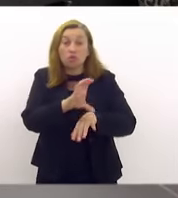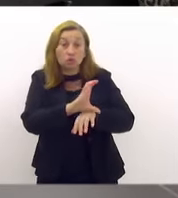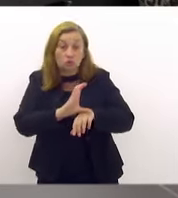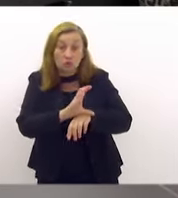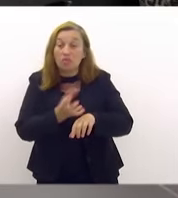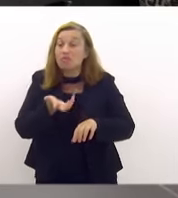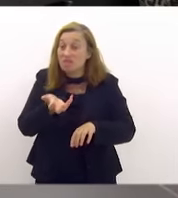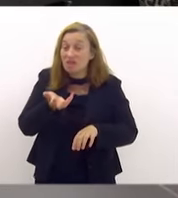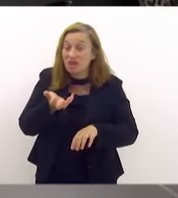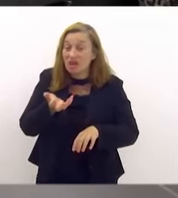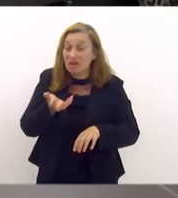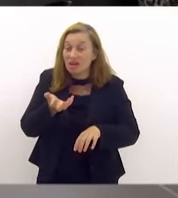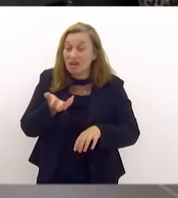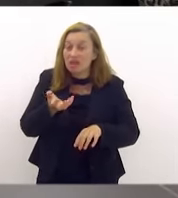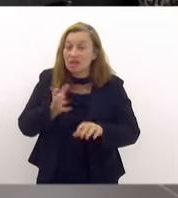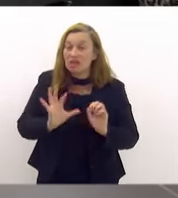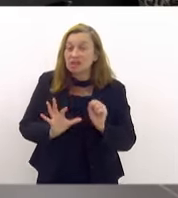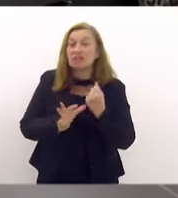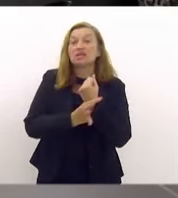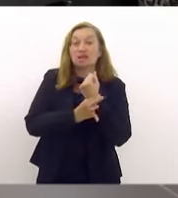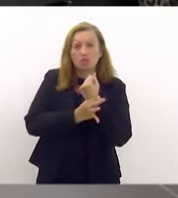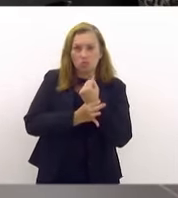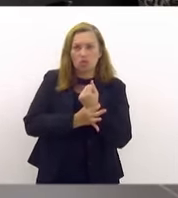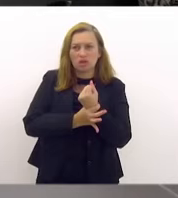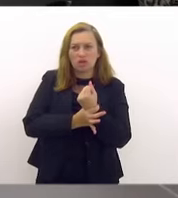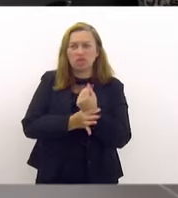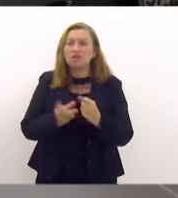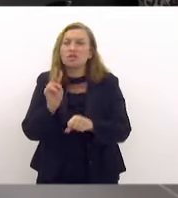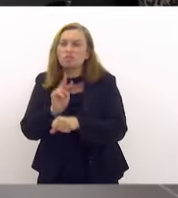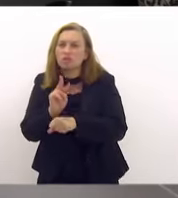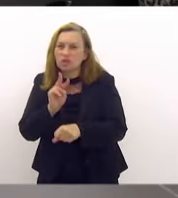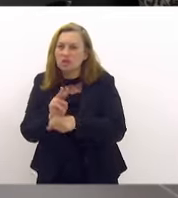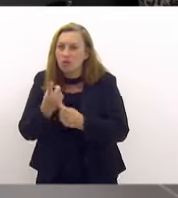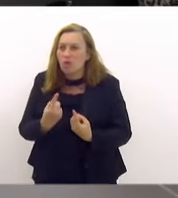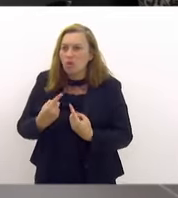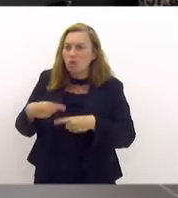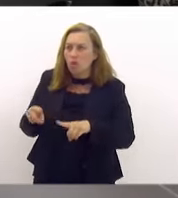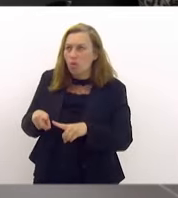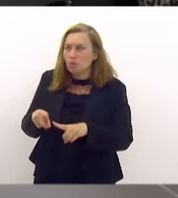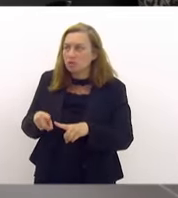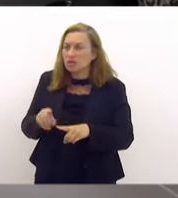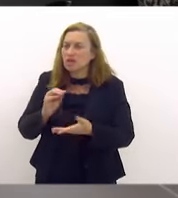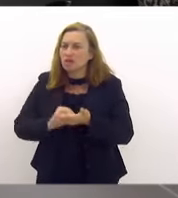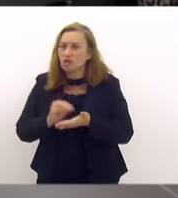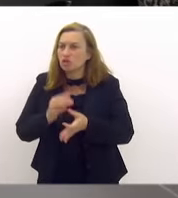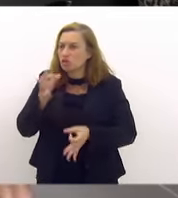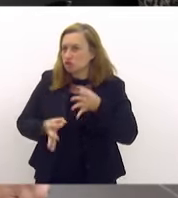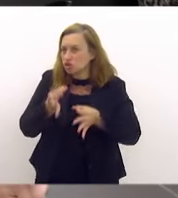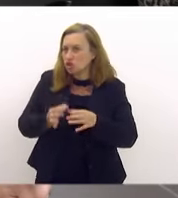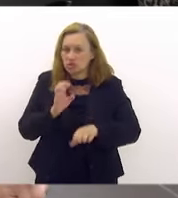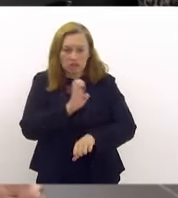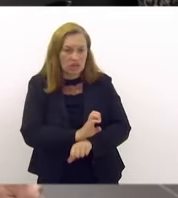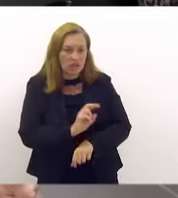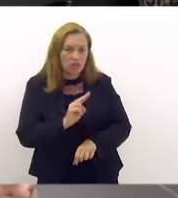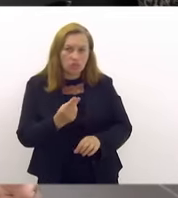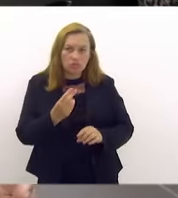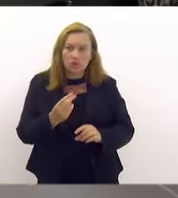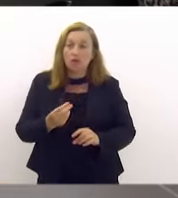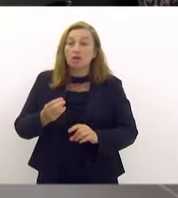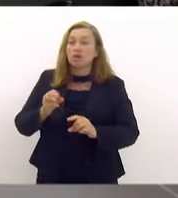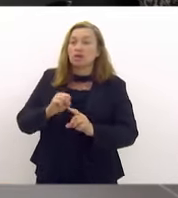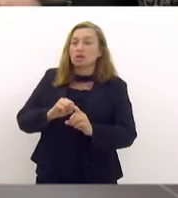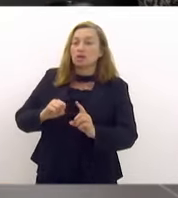quer nos garantir né a proteção contra uma eventual injustiça do Estado contra o cidadão